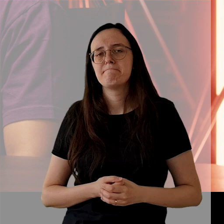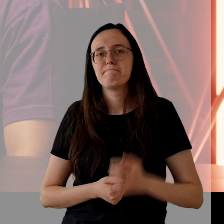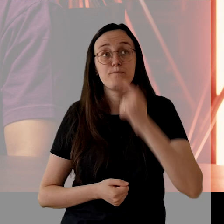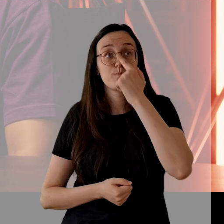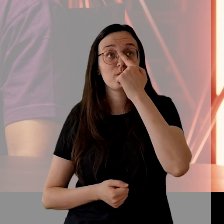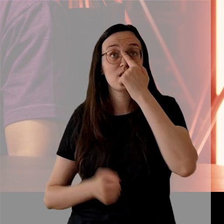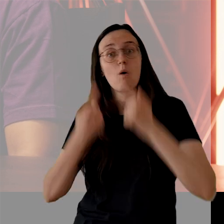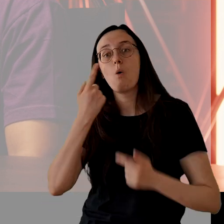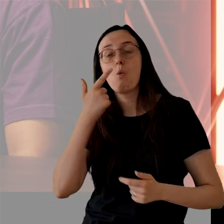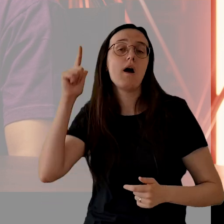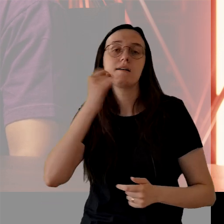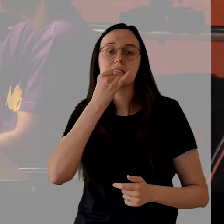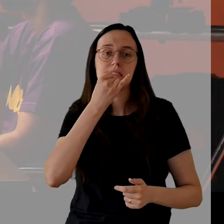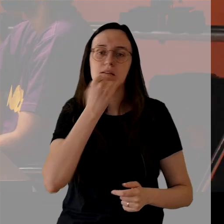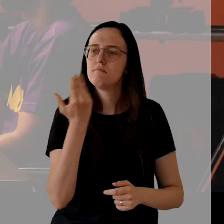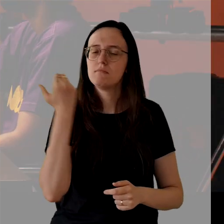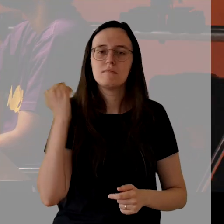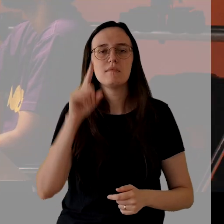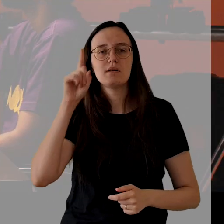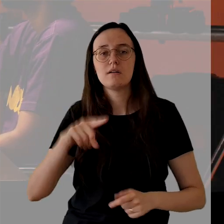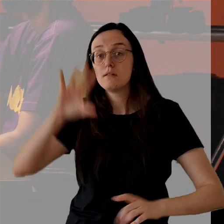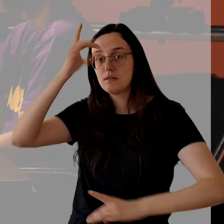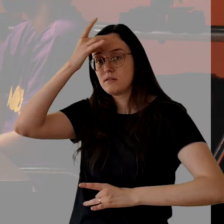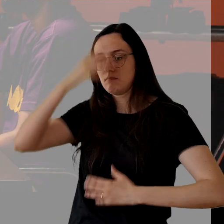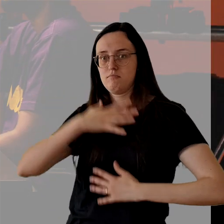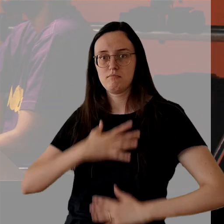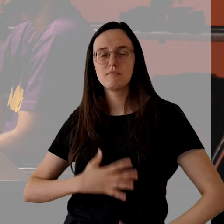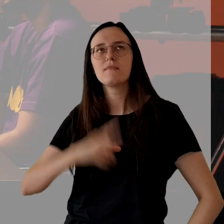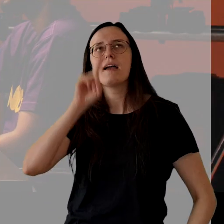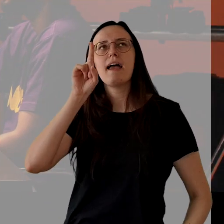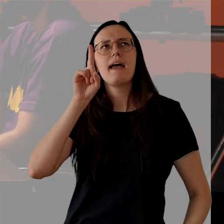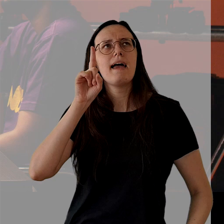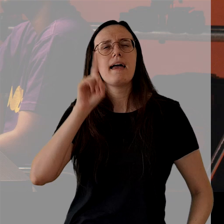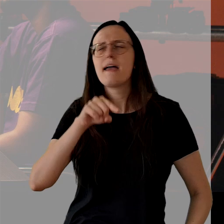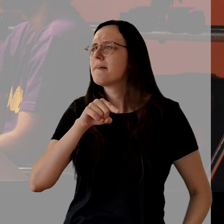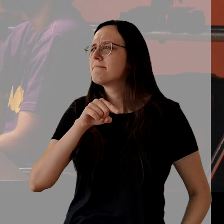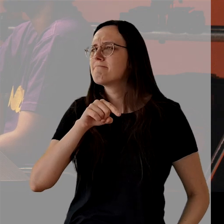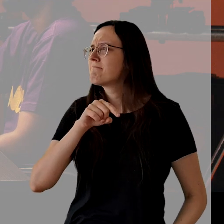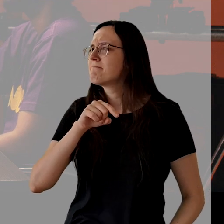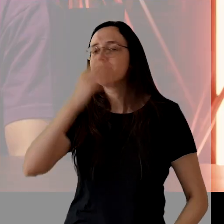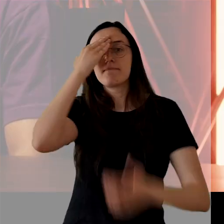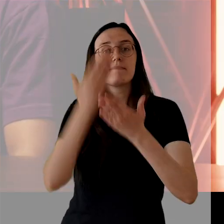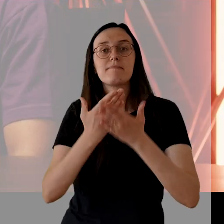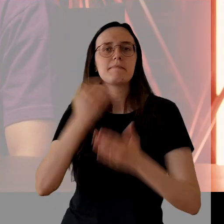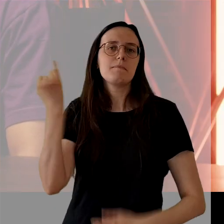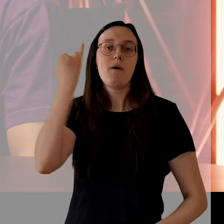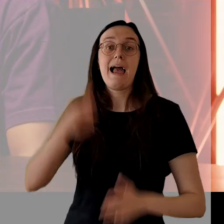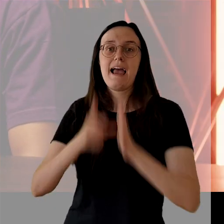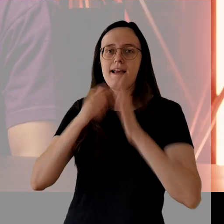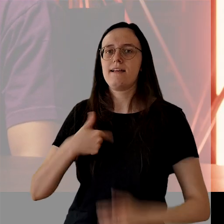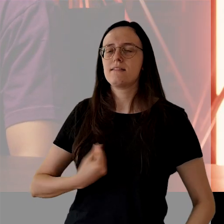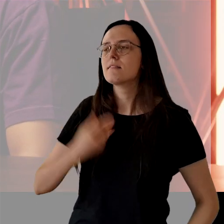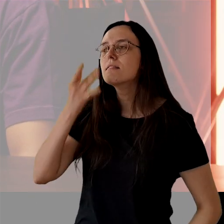Outro exemplo mais recente, com caracterização, que foi essencial no momento da pré eu estar